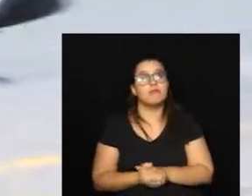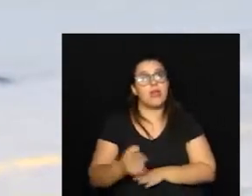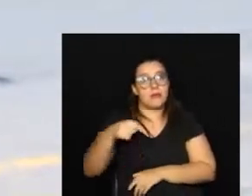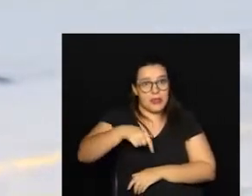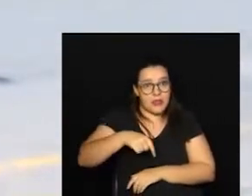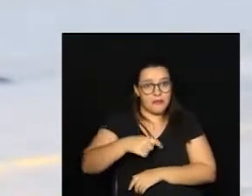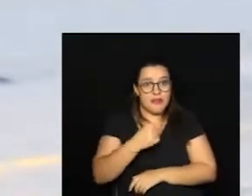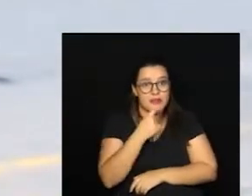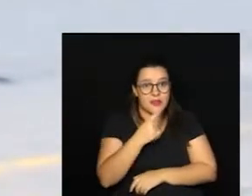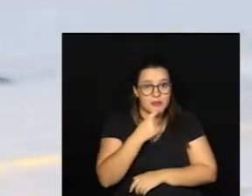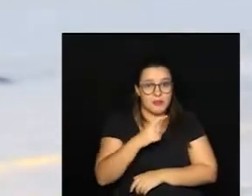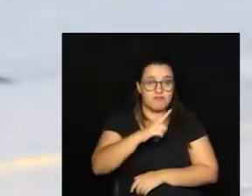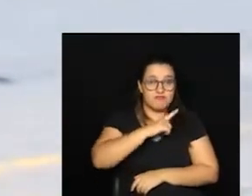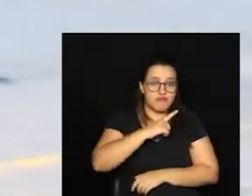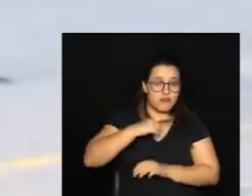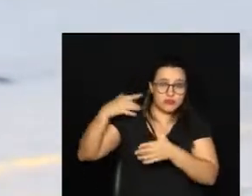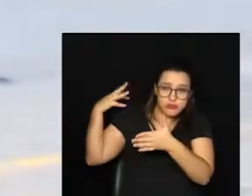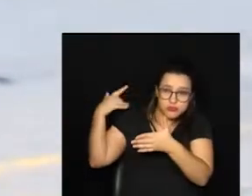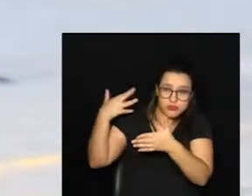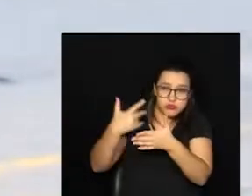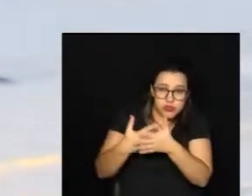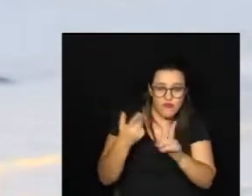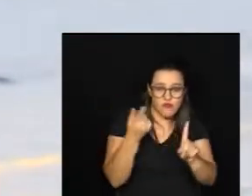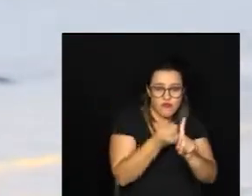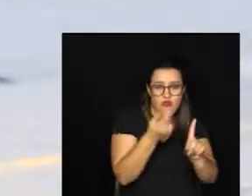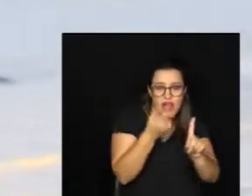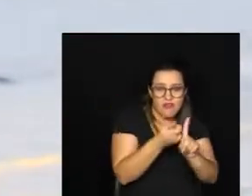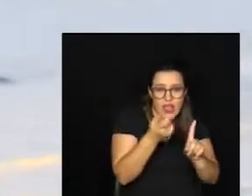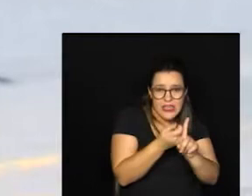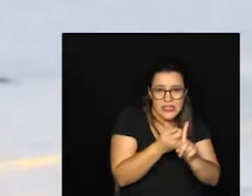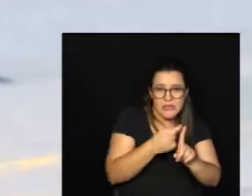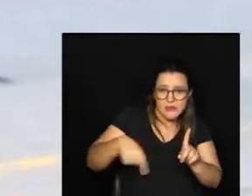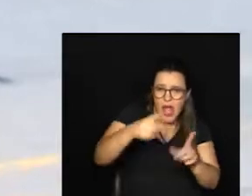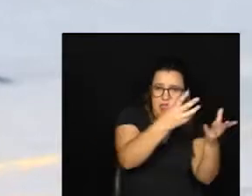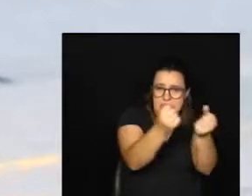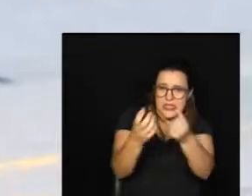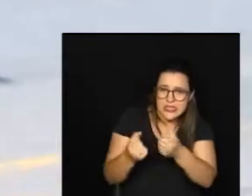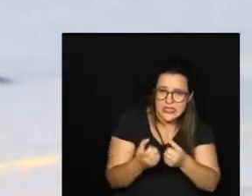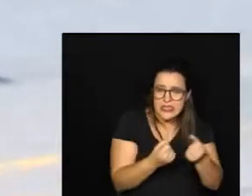de altas coberturas vacinais. Esse ano nós temos